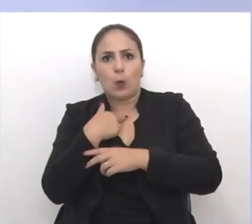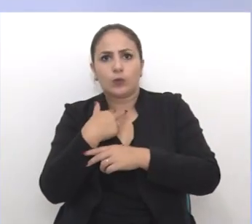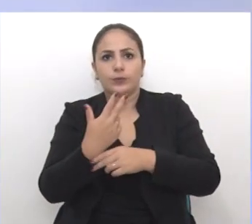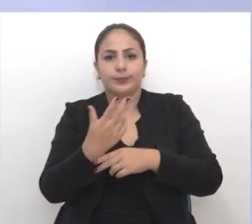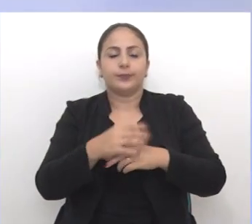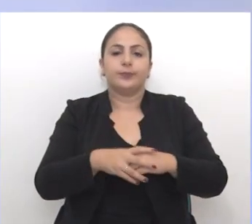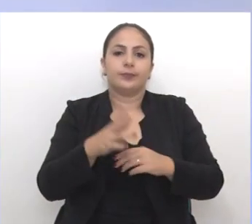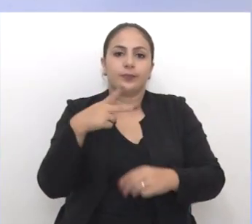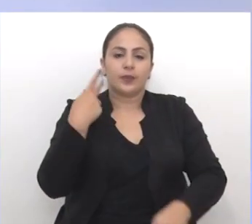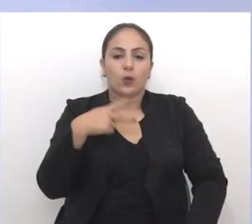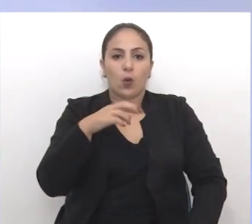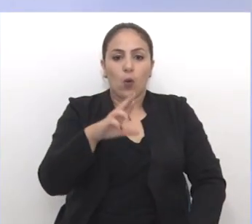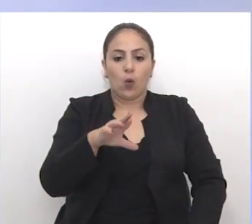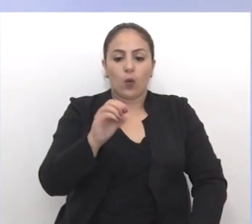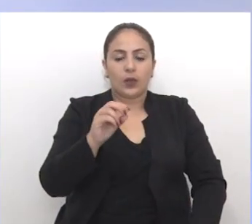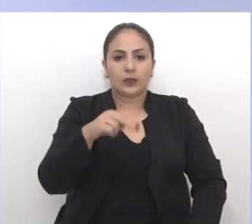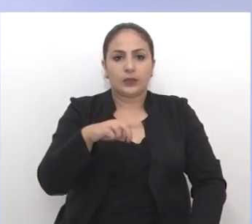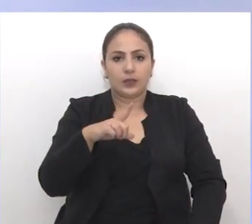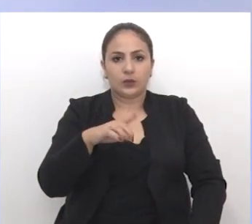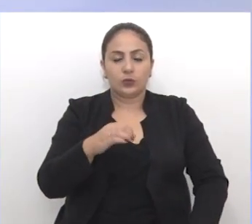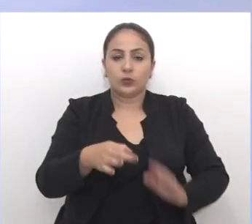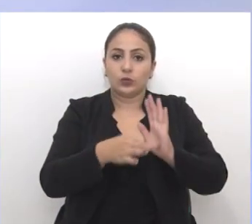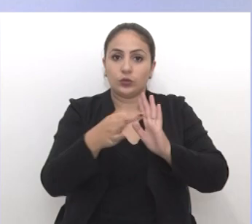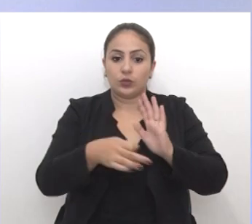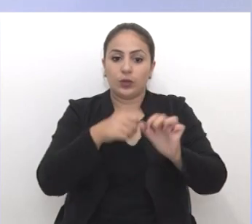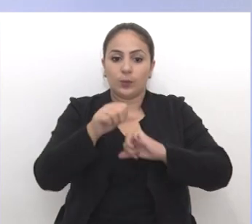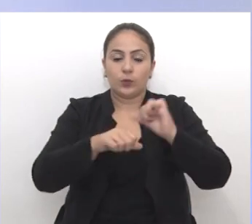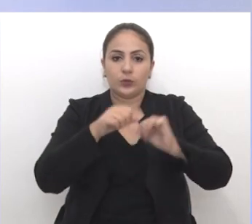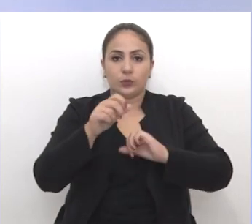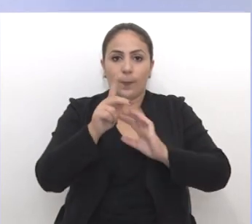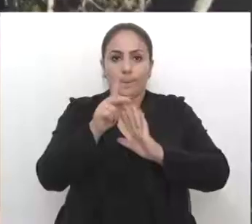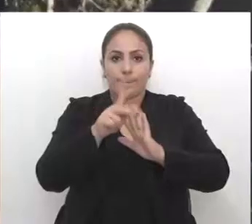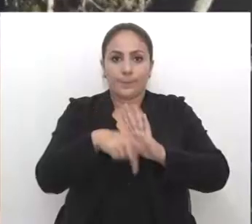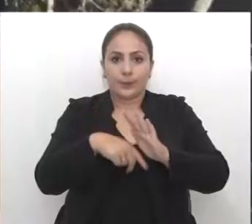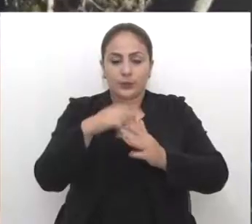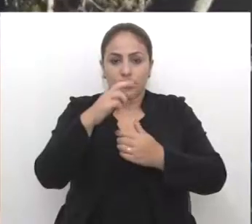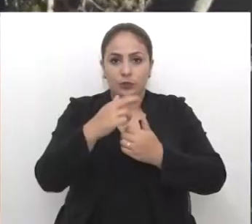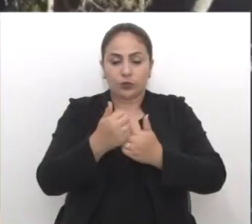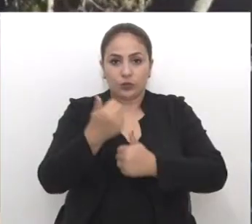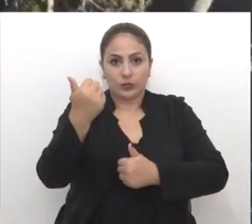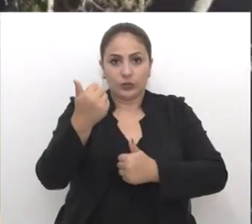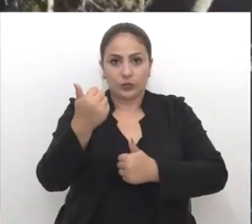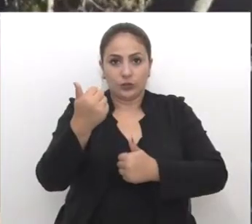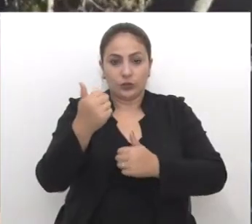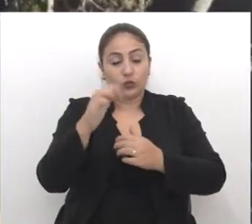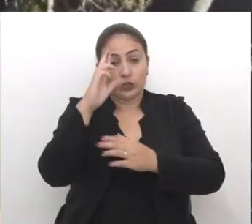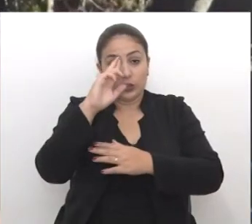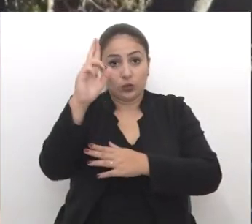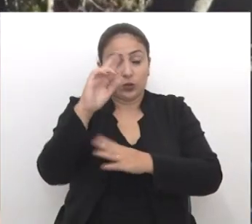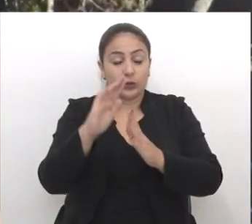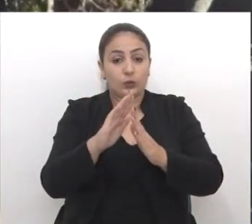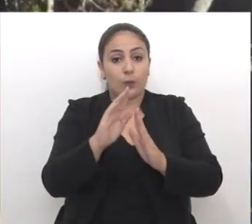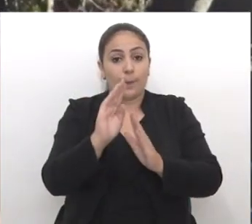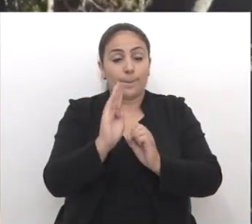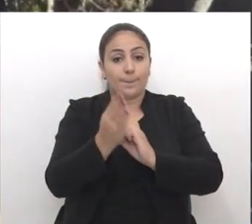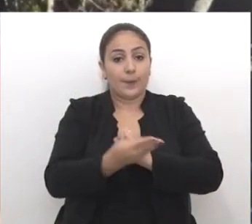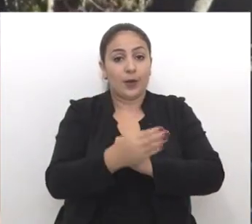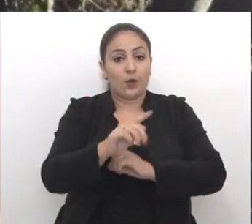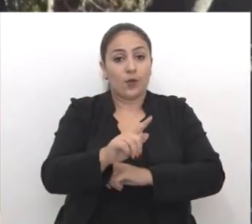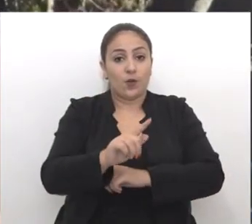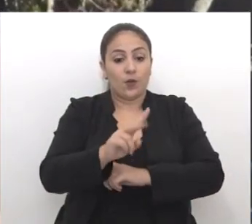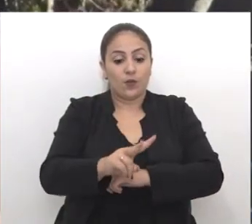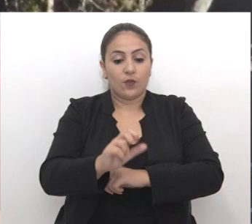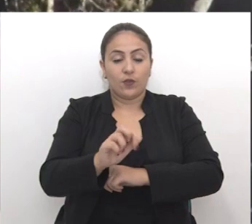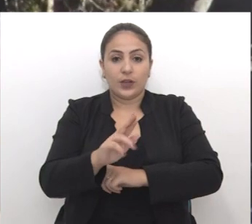Ronaldo Rosa sugere mudança no plano diretor do bairro Vergueiro. Para permitir que novos estabelecimentos possam